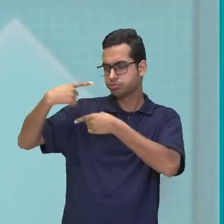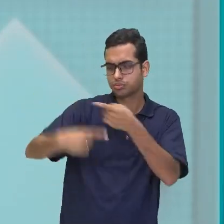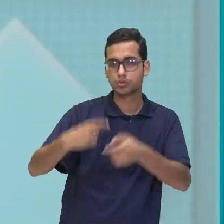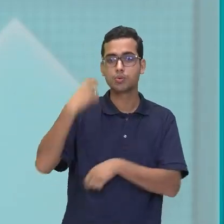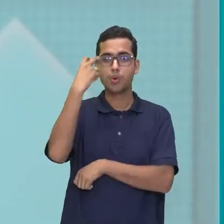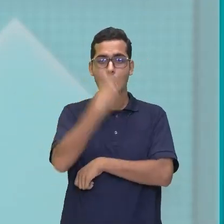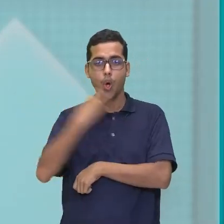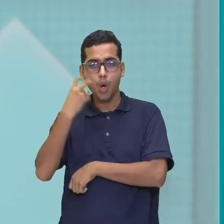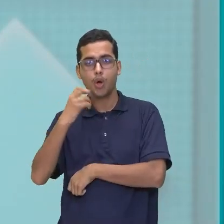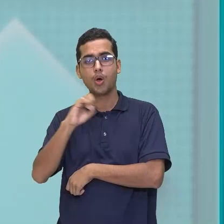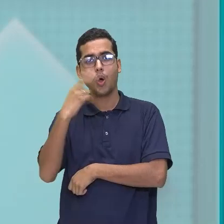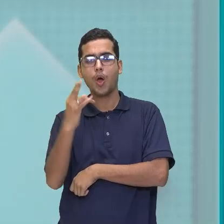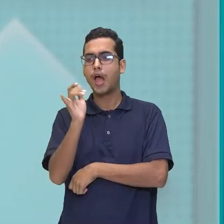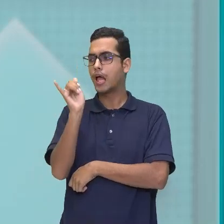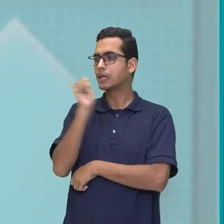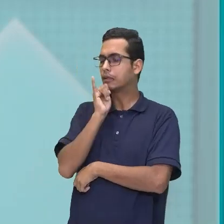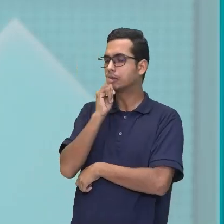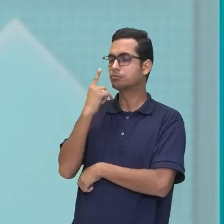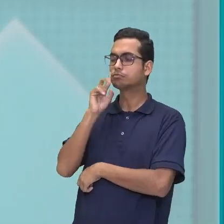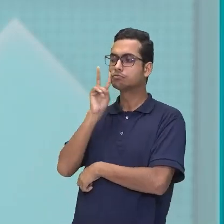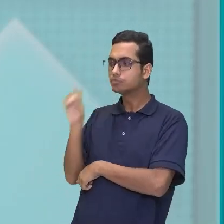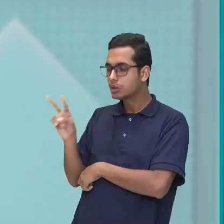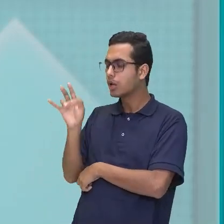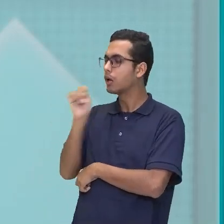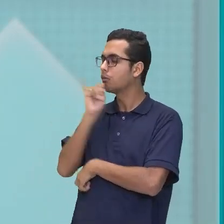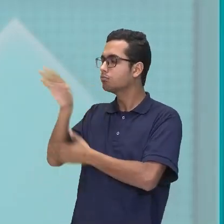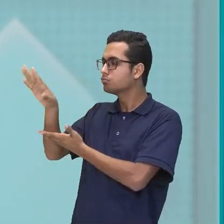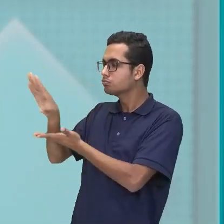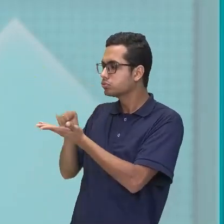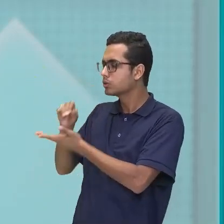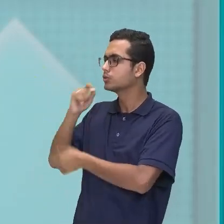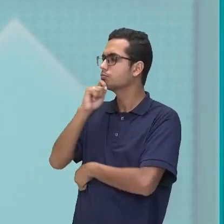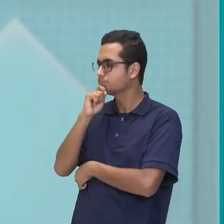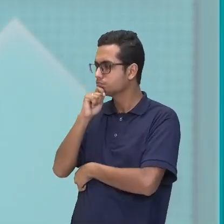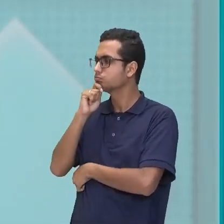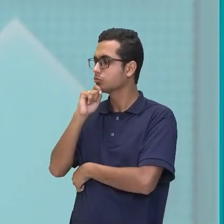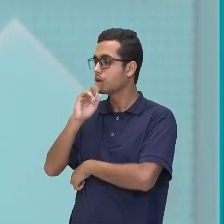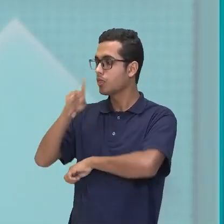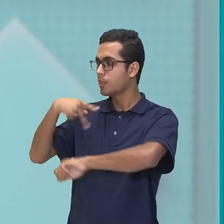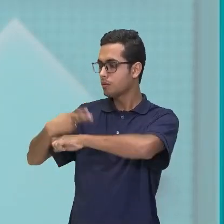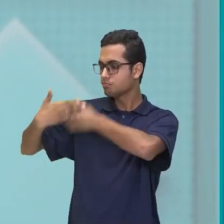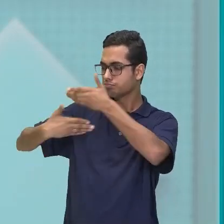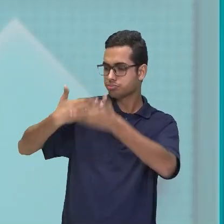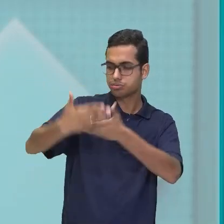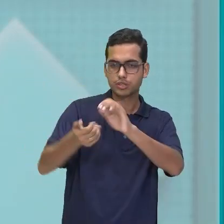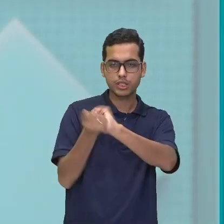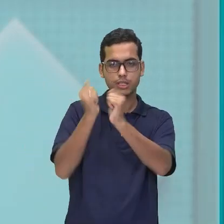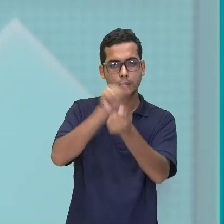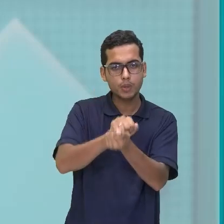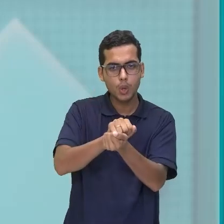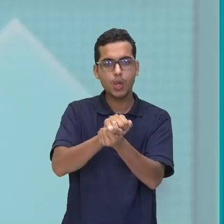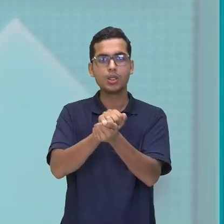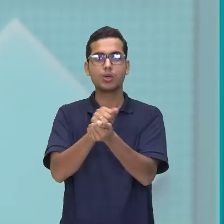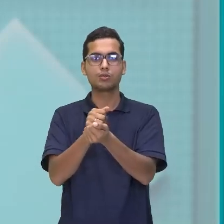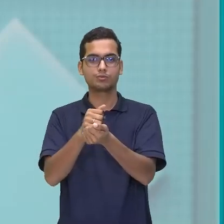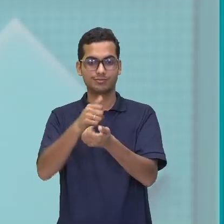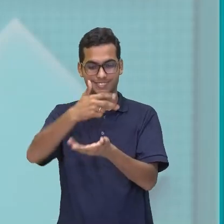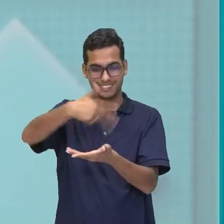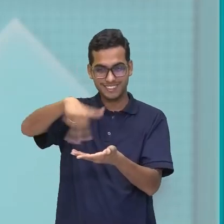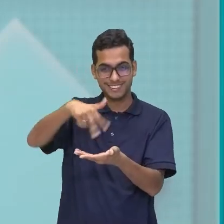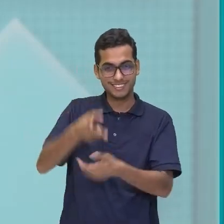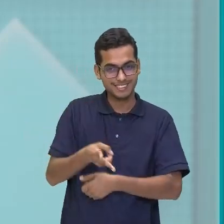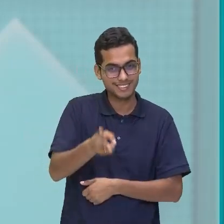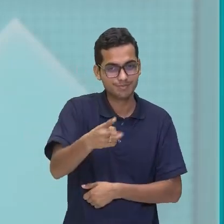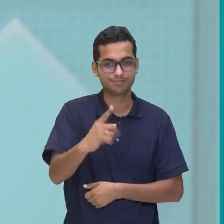ou de exemplos, né, que a pessoa fez na dança. Então, a dança, ela está muito presente. E se